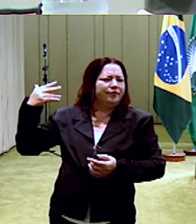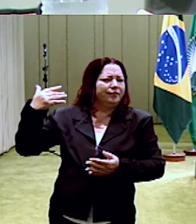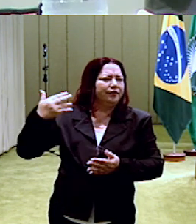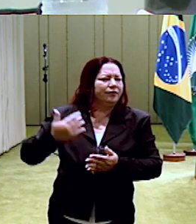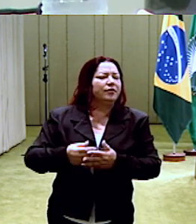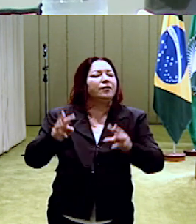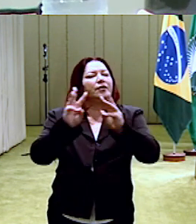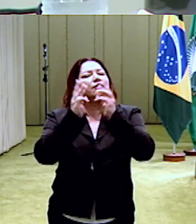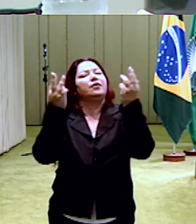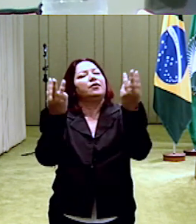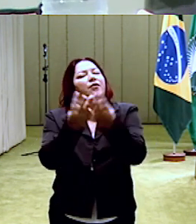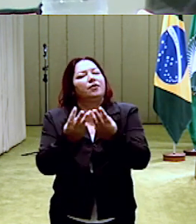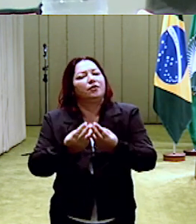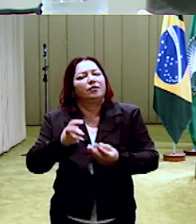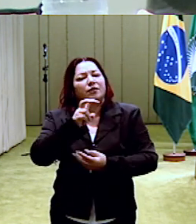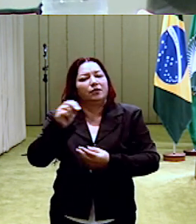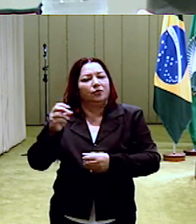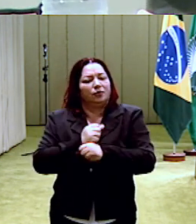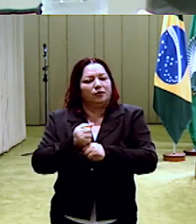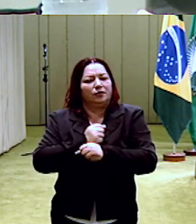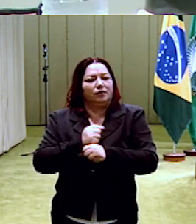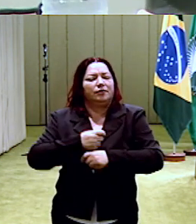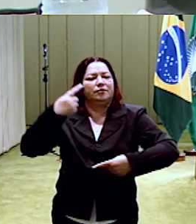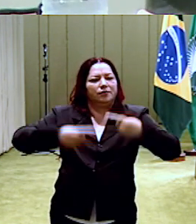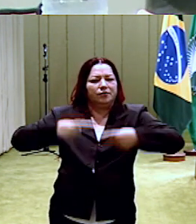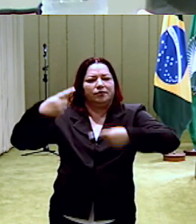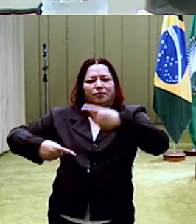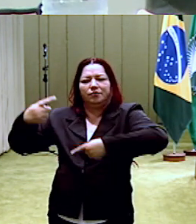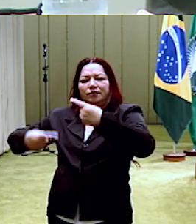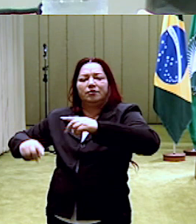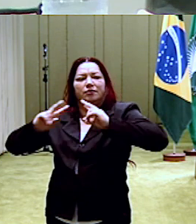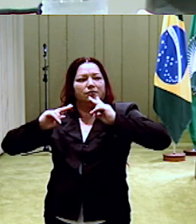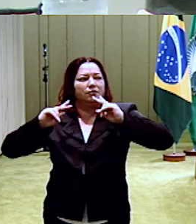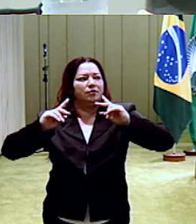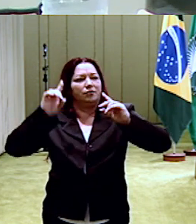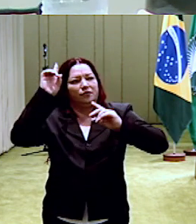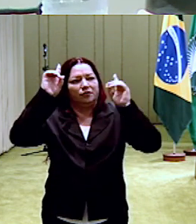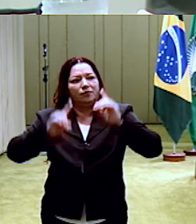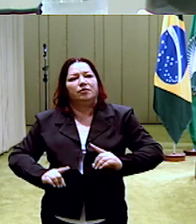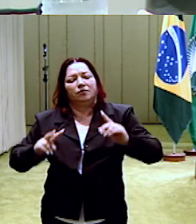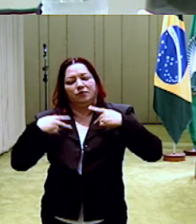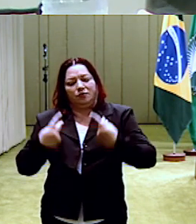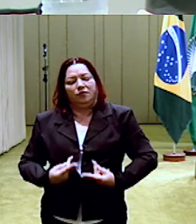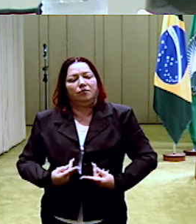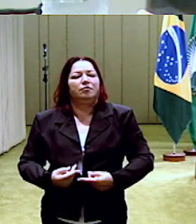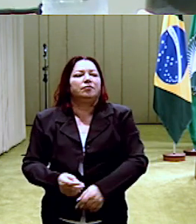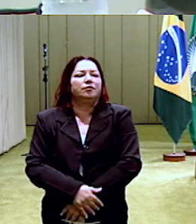Unidas tem discutido por cerca de 50 anos a relação entre direitos humanos e a atuação de empresas